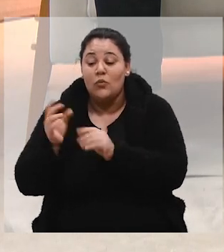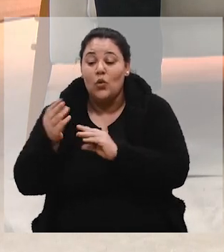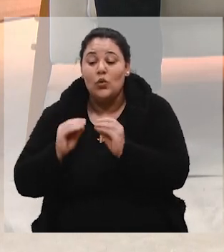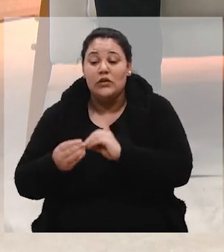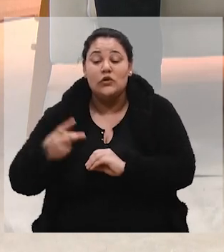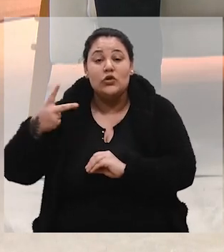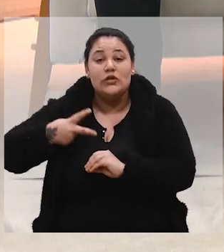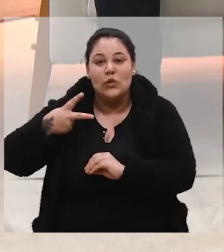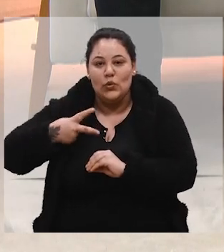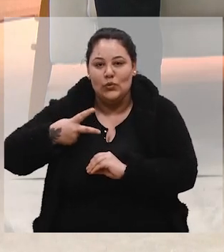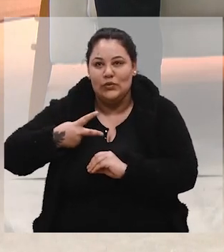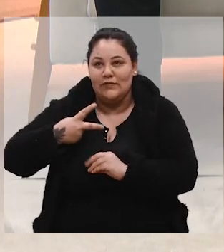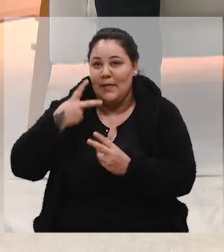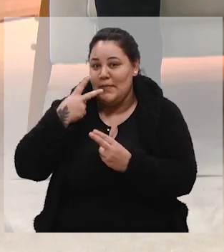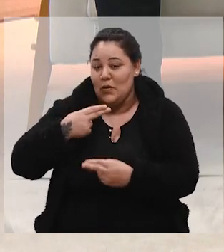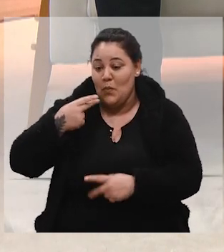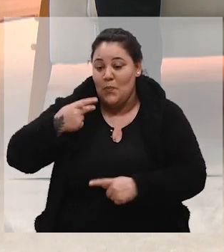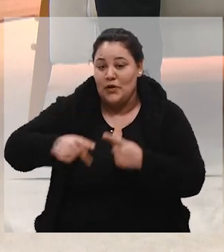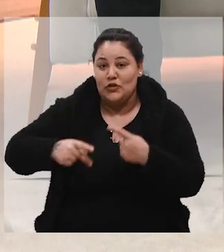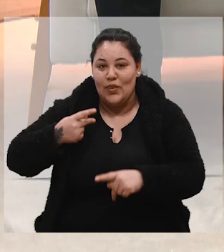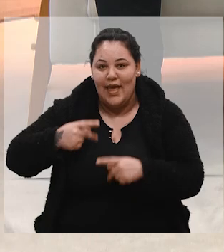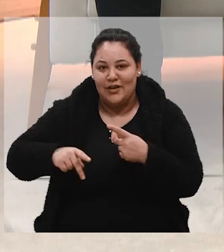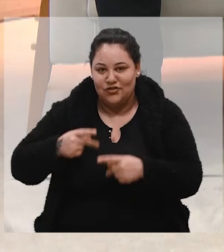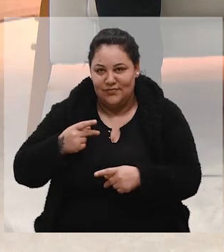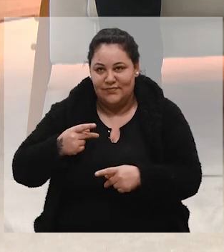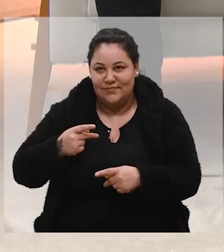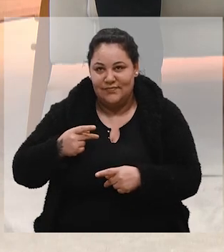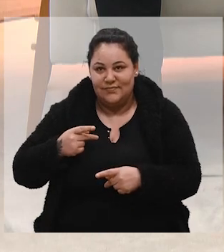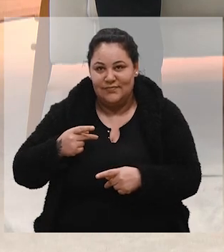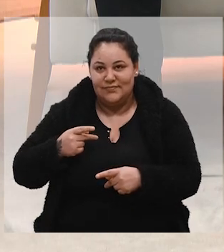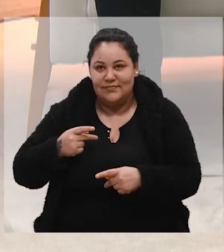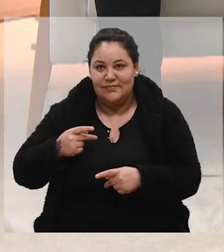fazer o segundo, que vai parecer um personagem